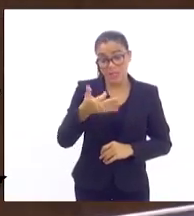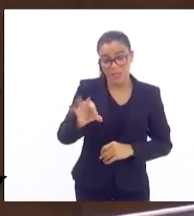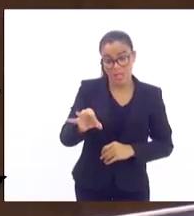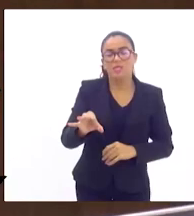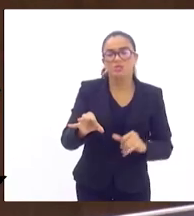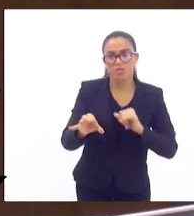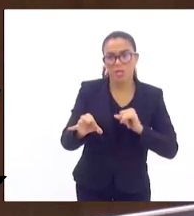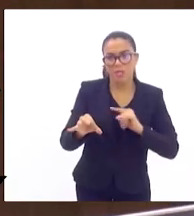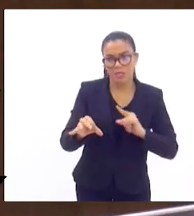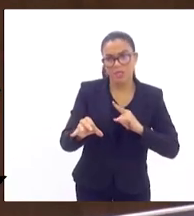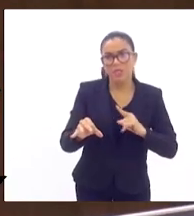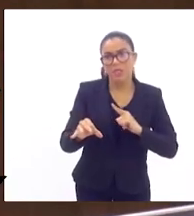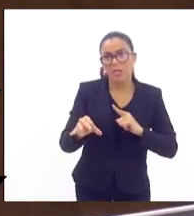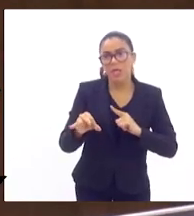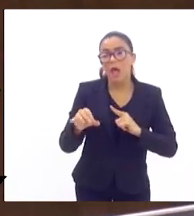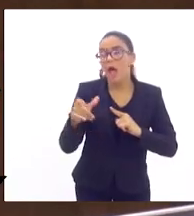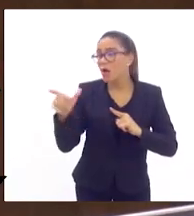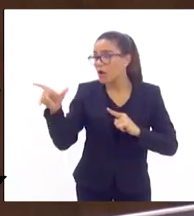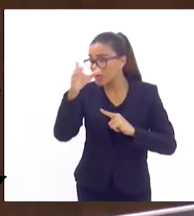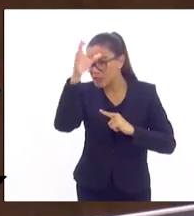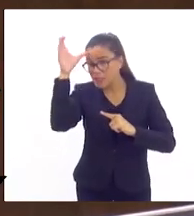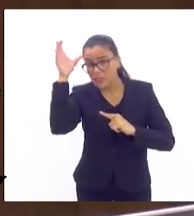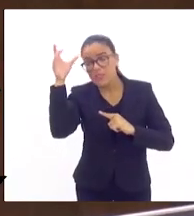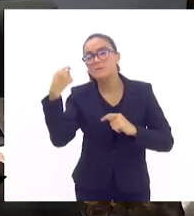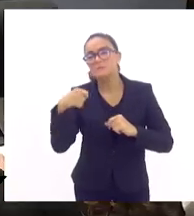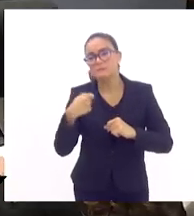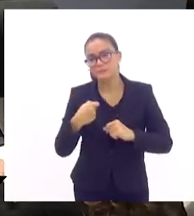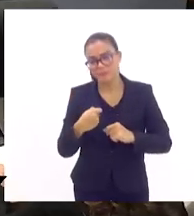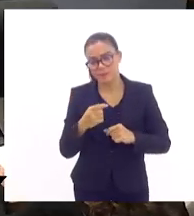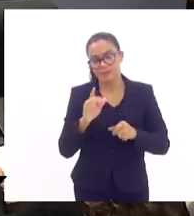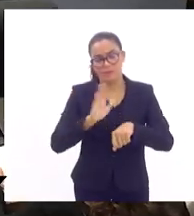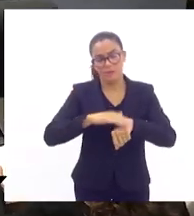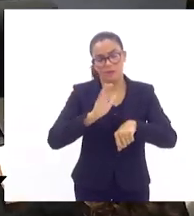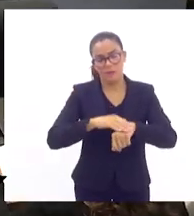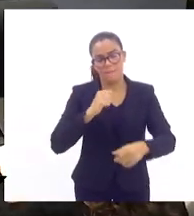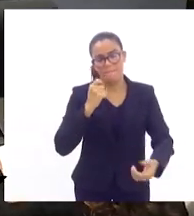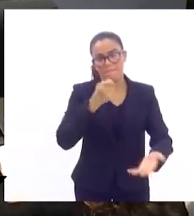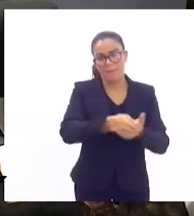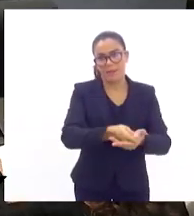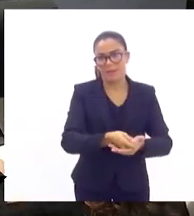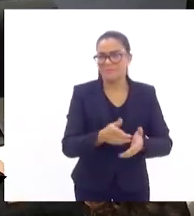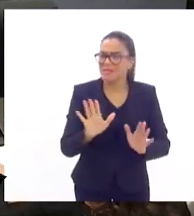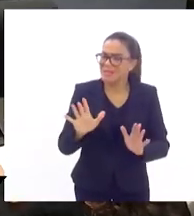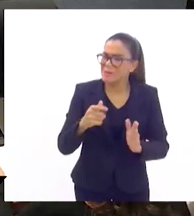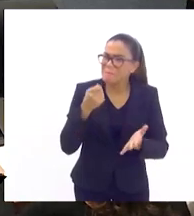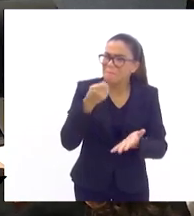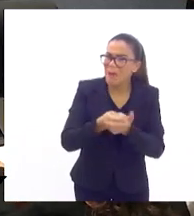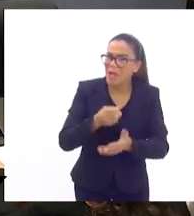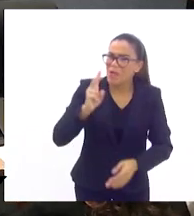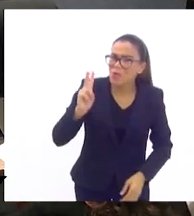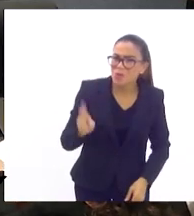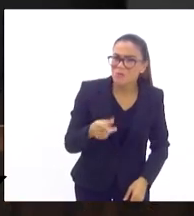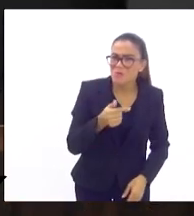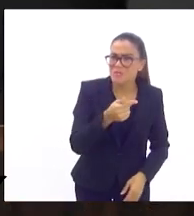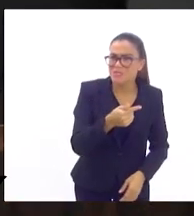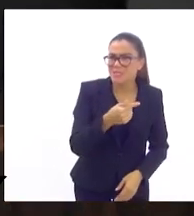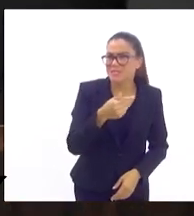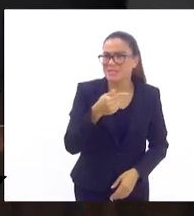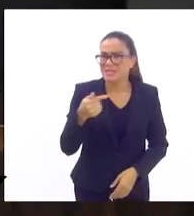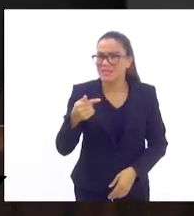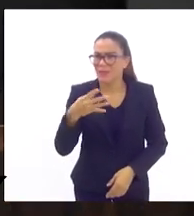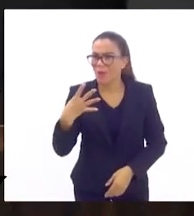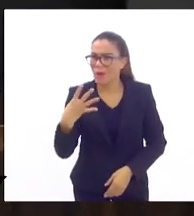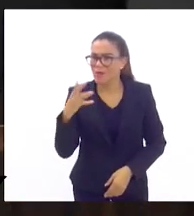demais, os clientes terão que implantar sua fossa e filtro. Sabe por quê, presidente? O custo, eles já pagam a taxa de R$2.174 para estar no